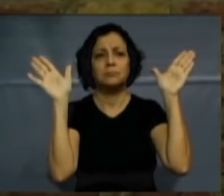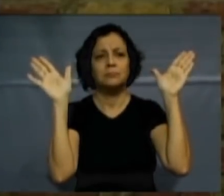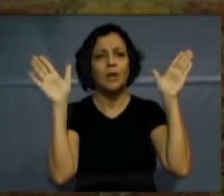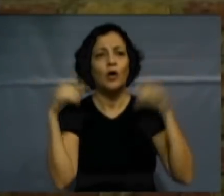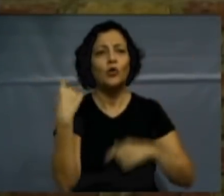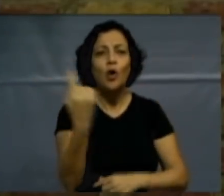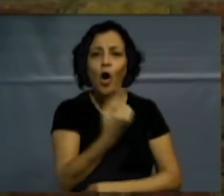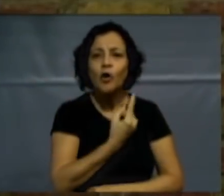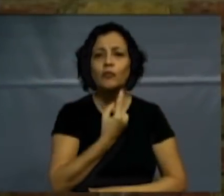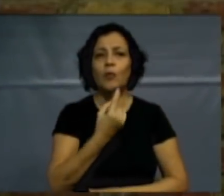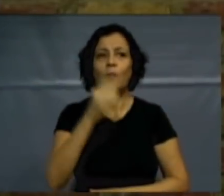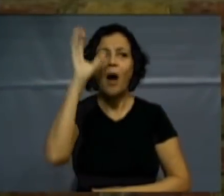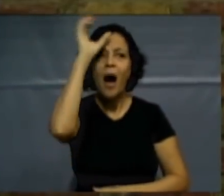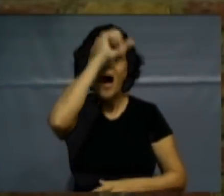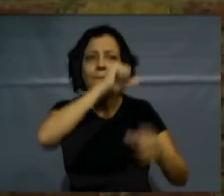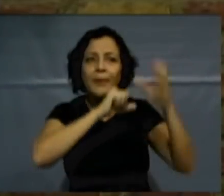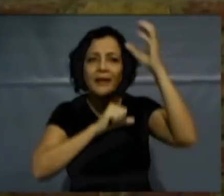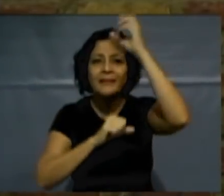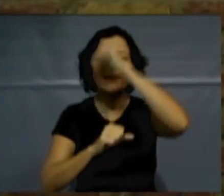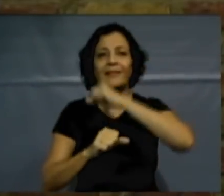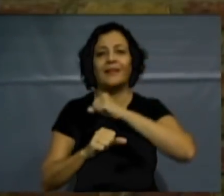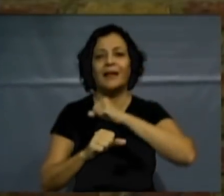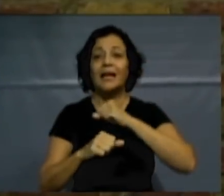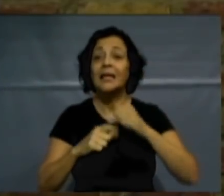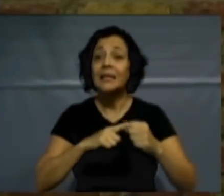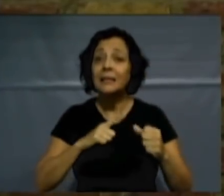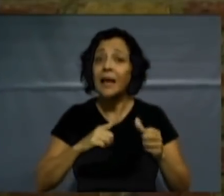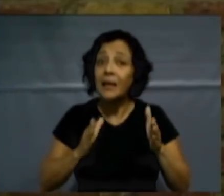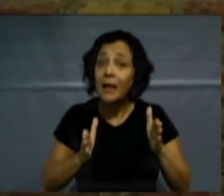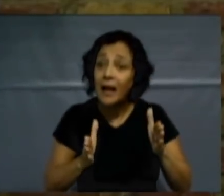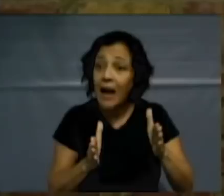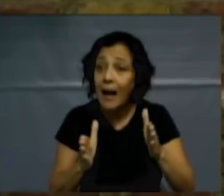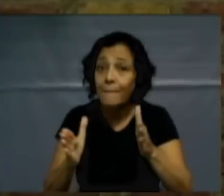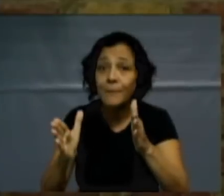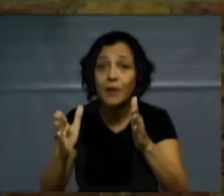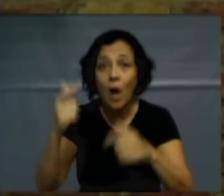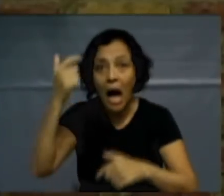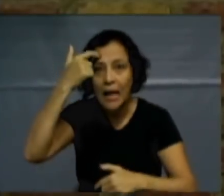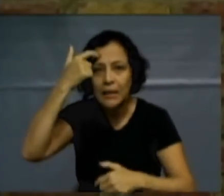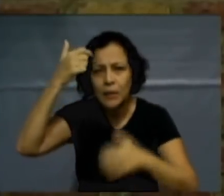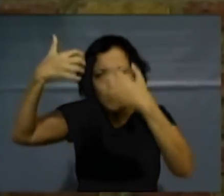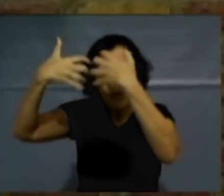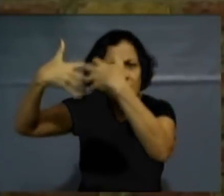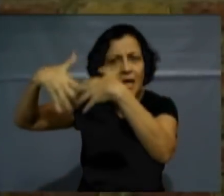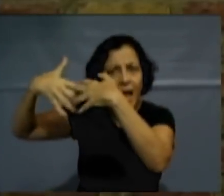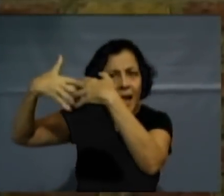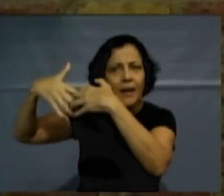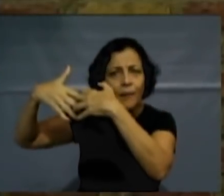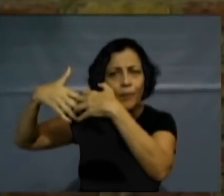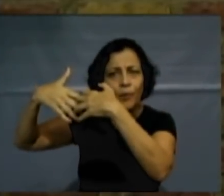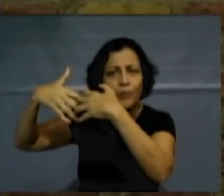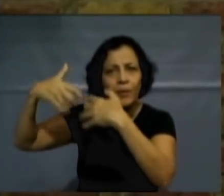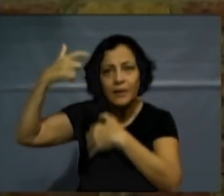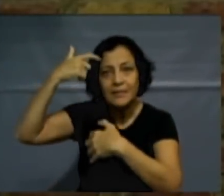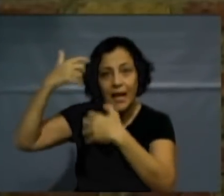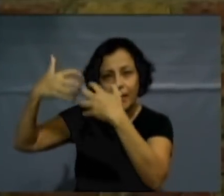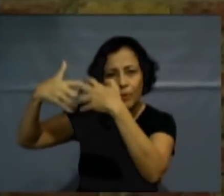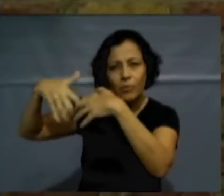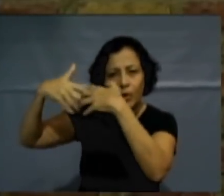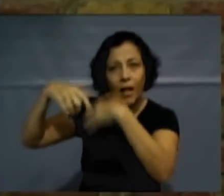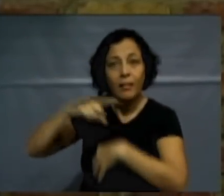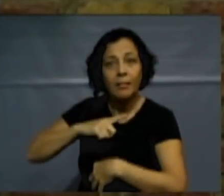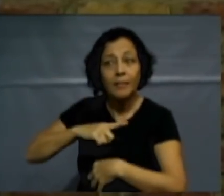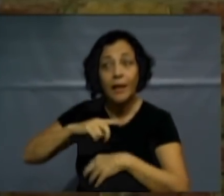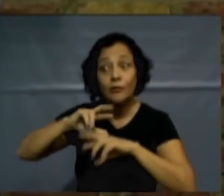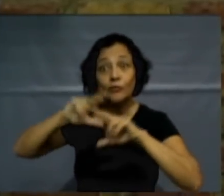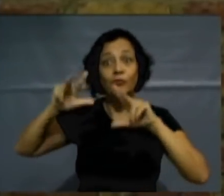Nós vamos aprender que existem caminhos cerebrais nossos que a gente até desconhecia quando vamos para o estudo. E vocês